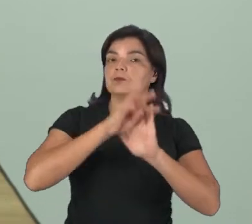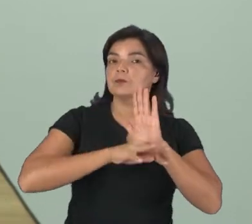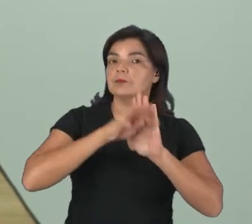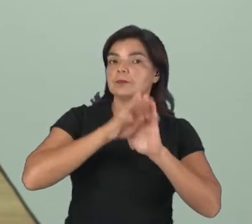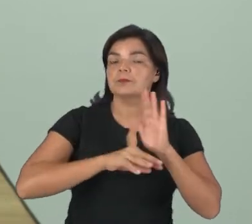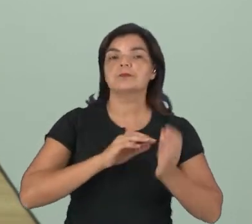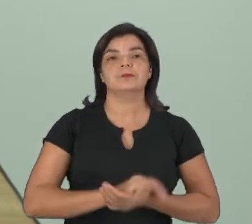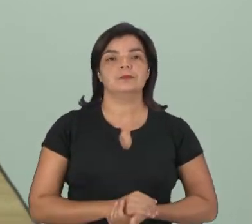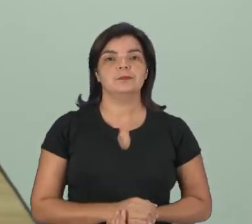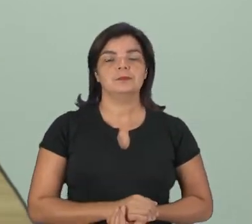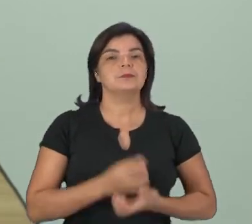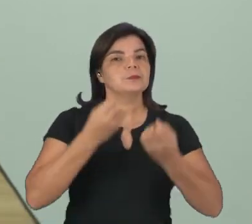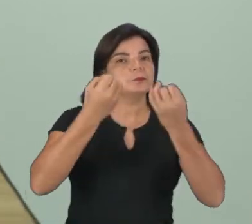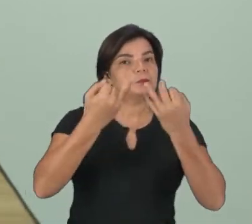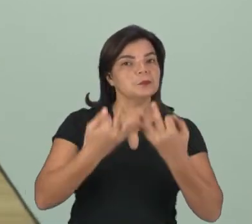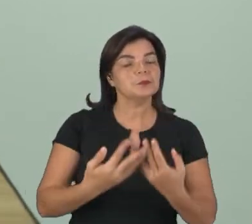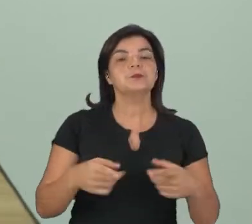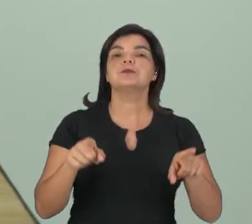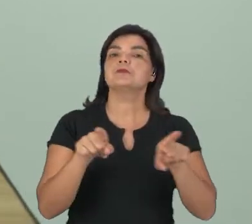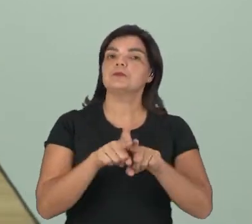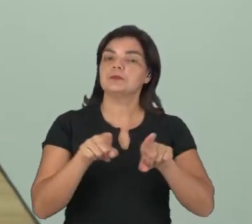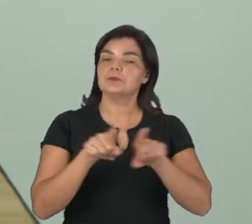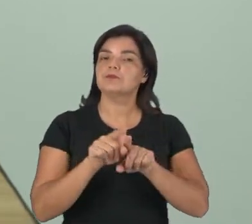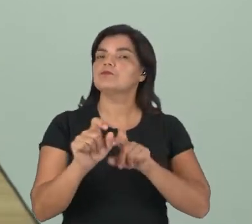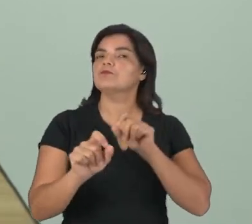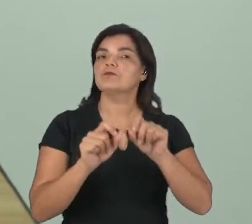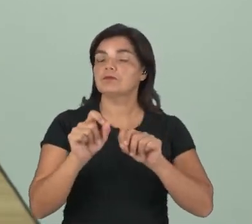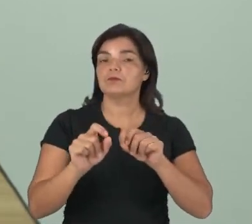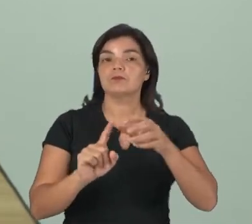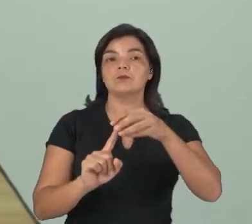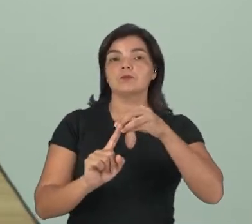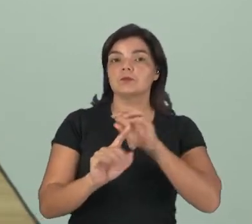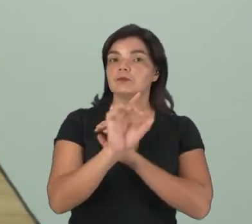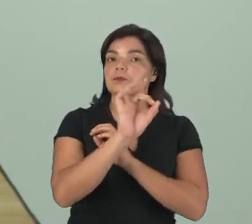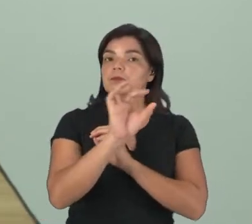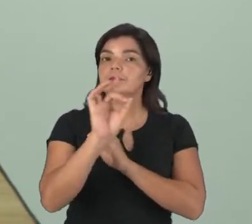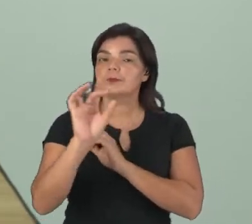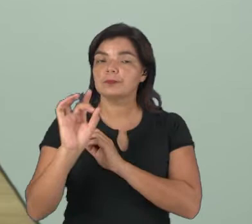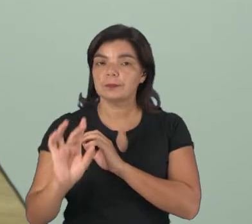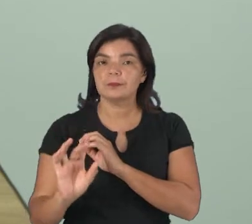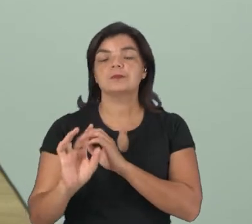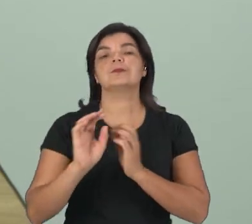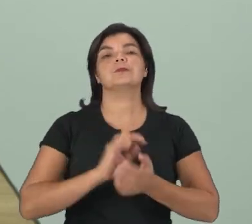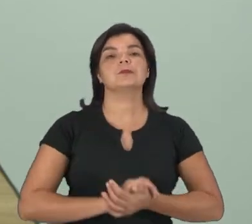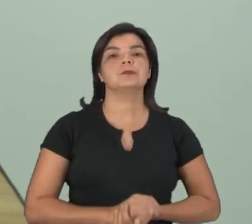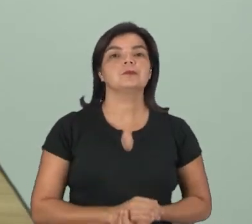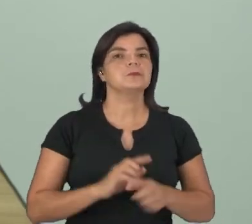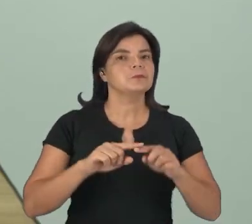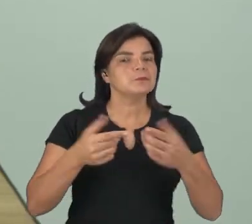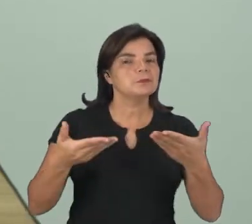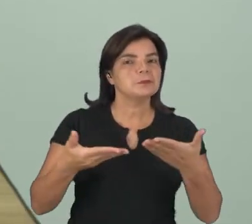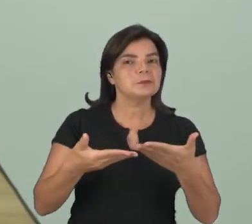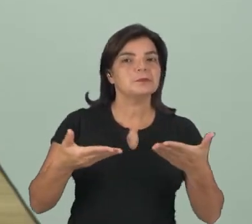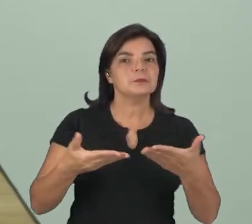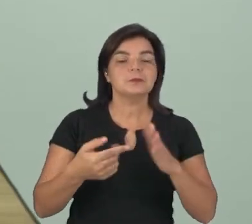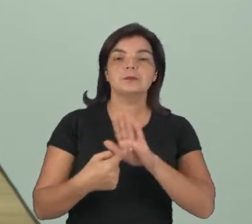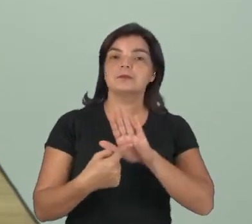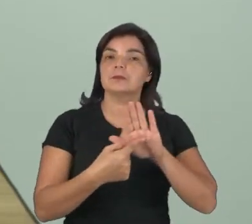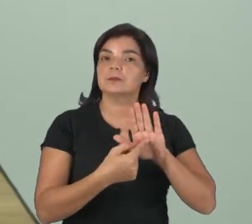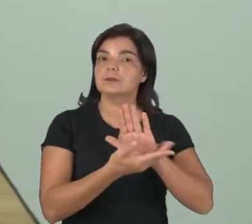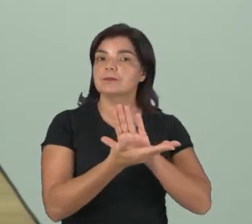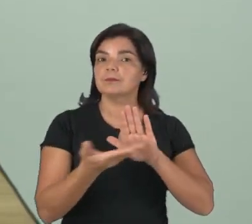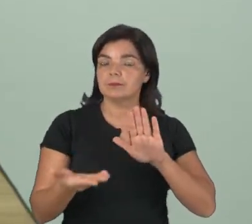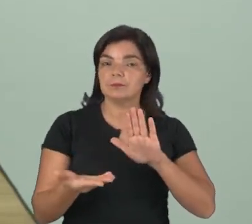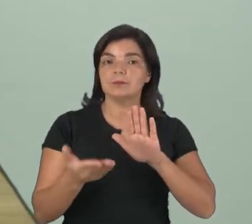textos. Falei também um pouquinho sobre a finalidade de cada um desses textos. Mas agora eu vou apresentar